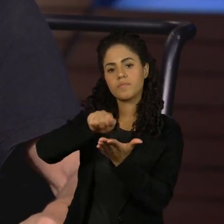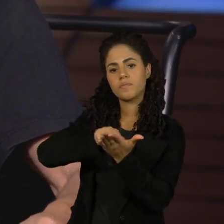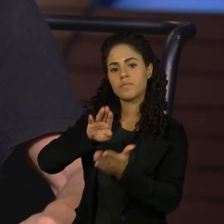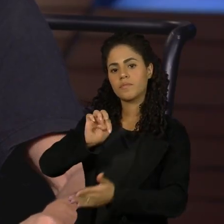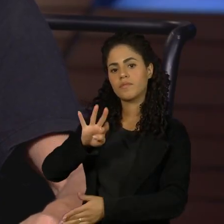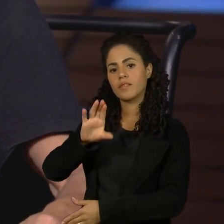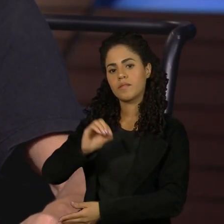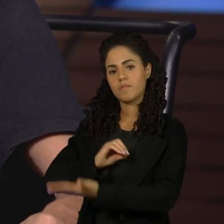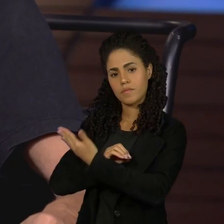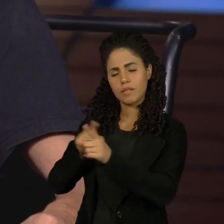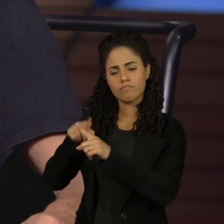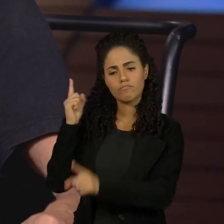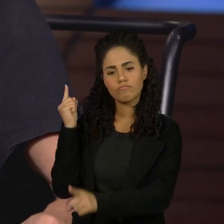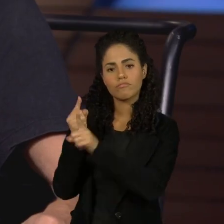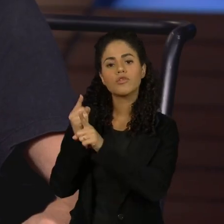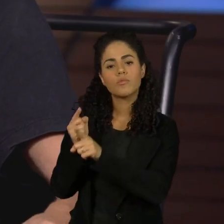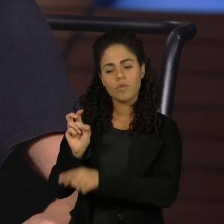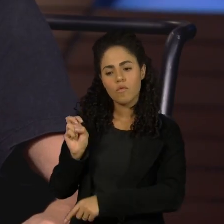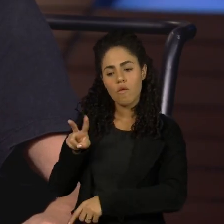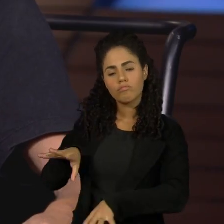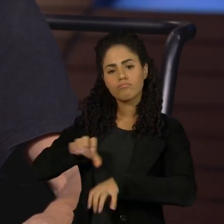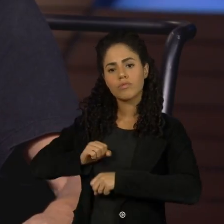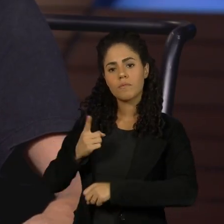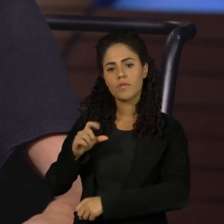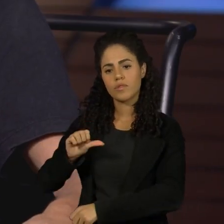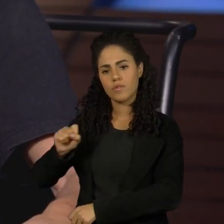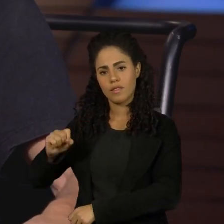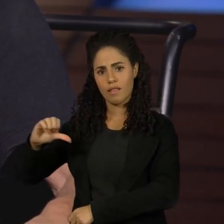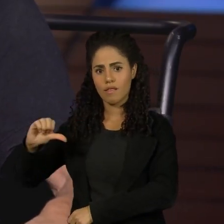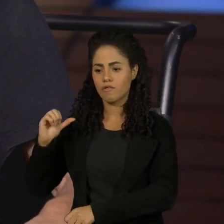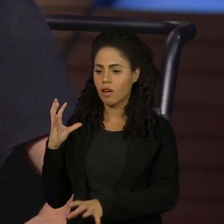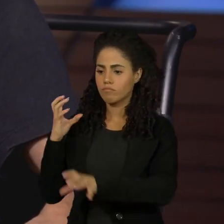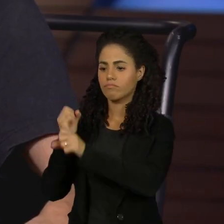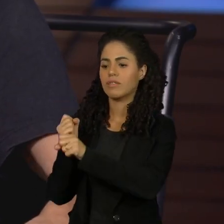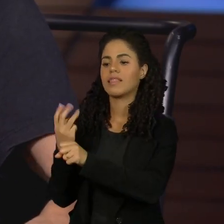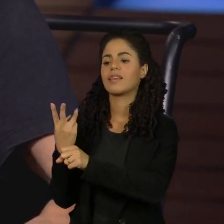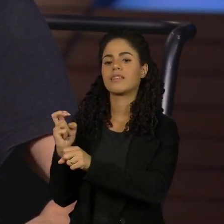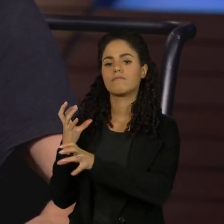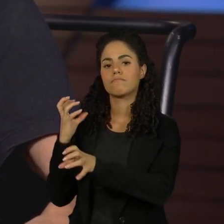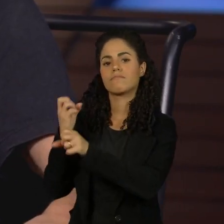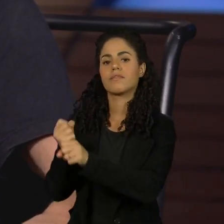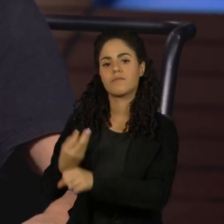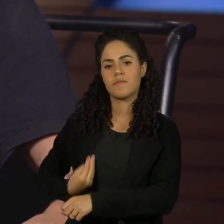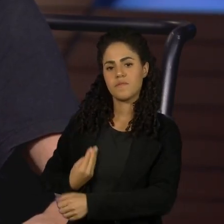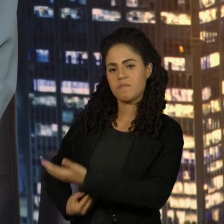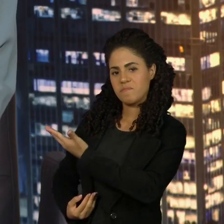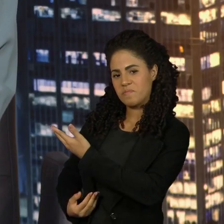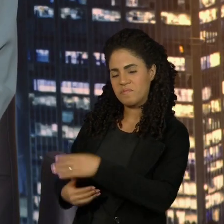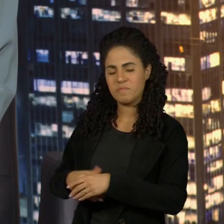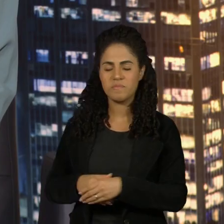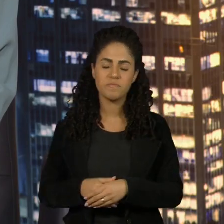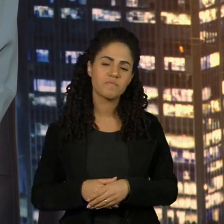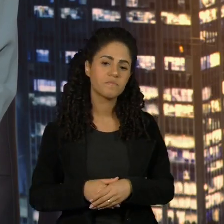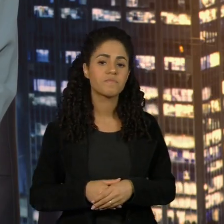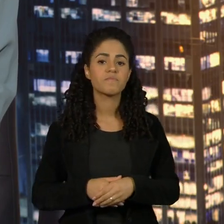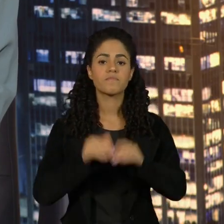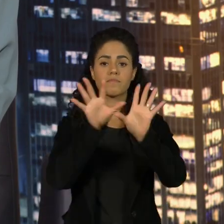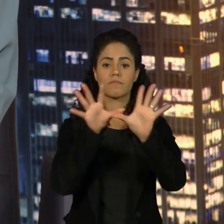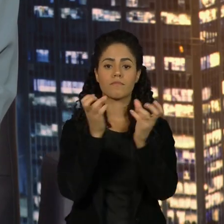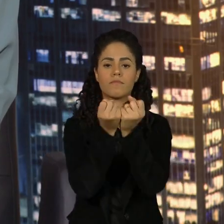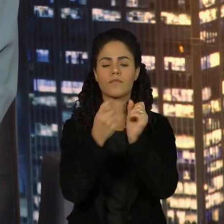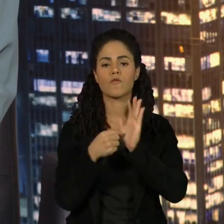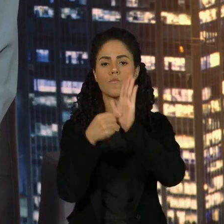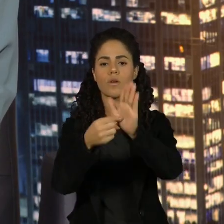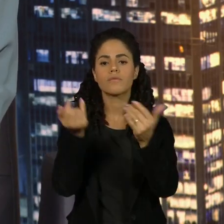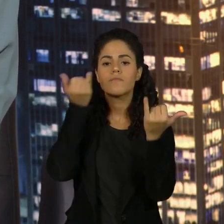Beto Volpi, que descobriu ter HIV em 89, ou seja, há 35 anos, e está aqui com a gente. Segundo a Organização Mundial da